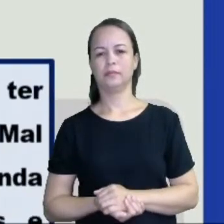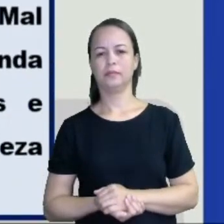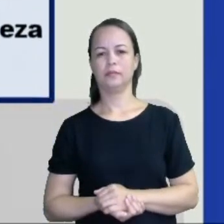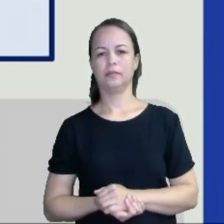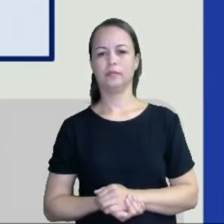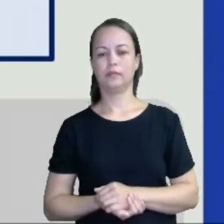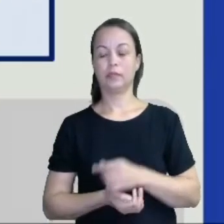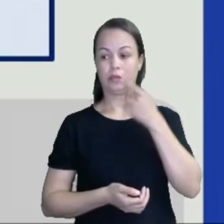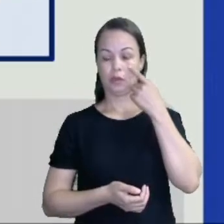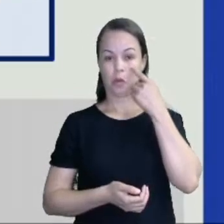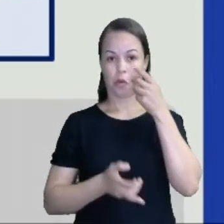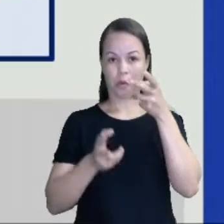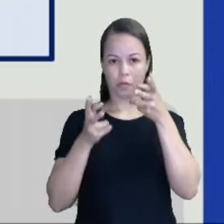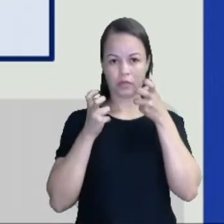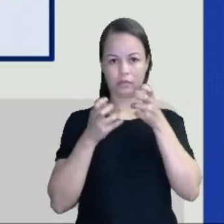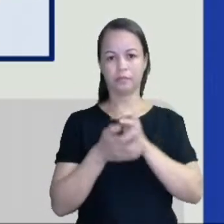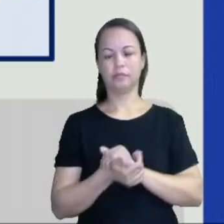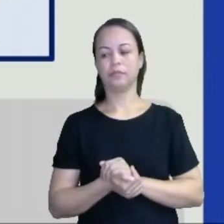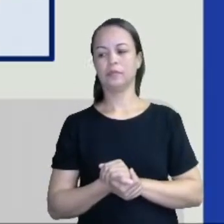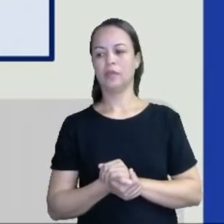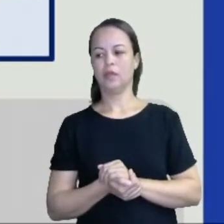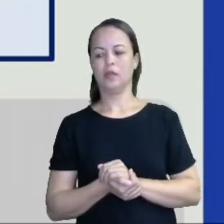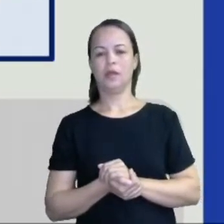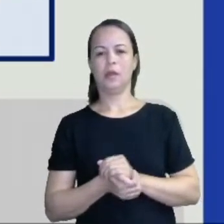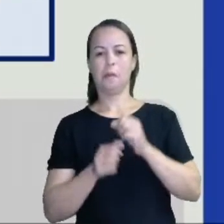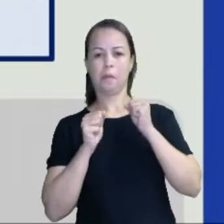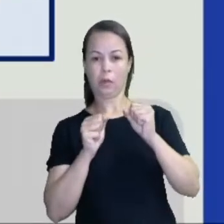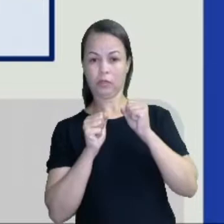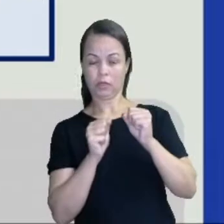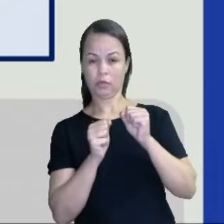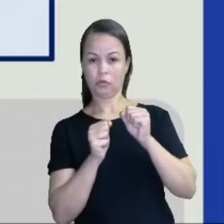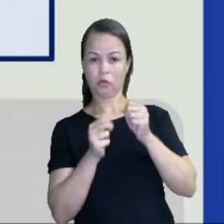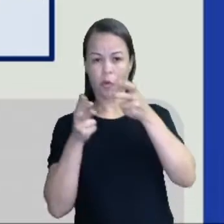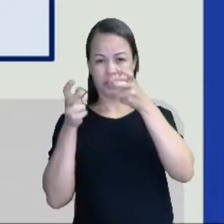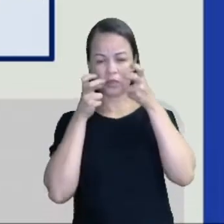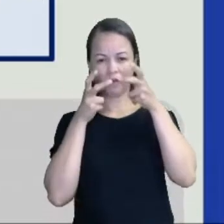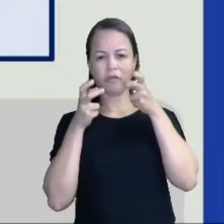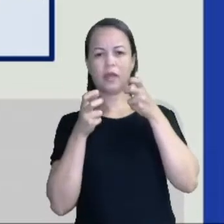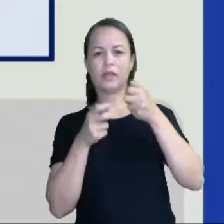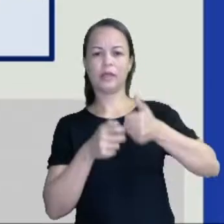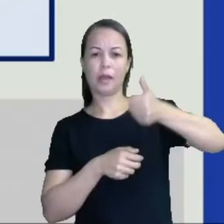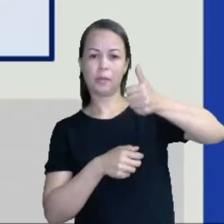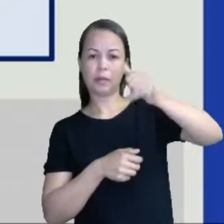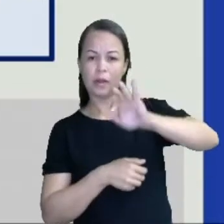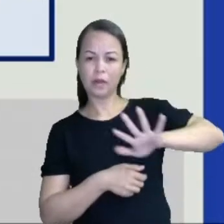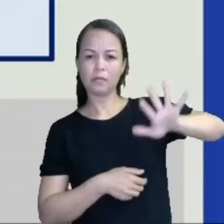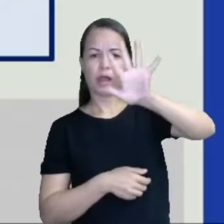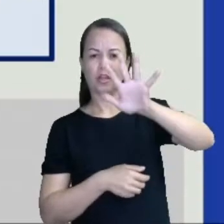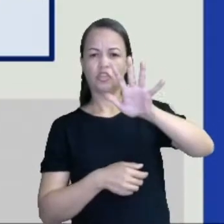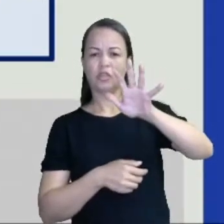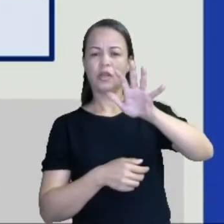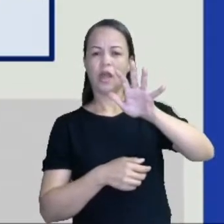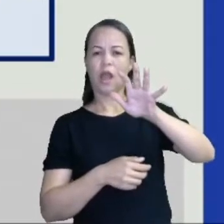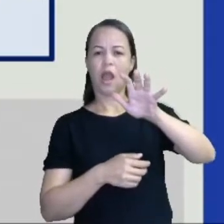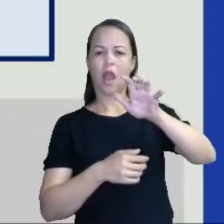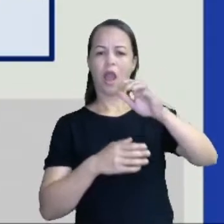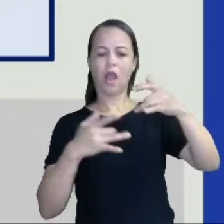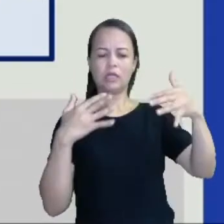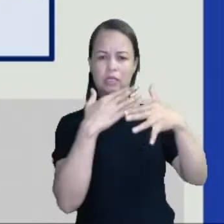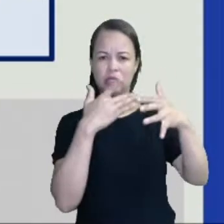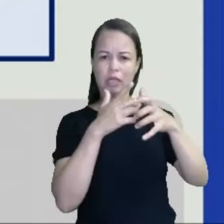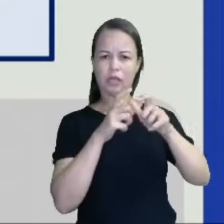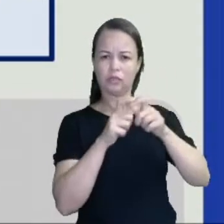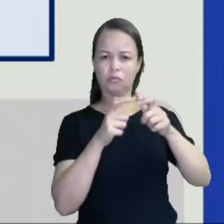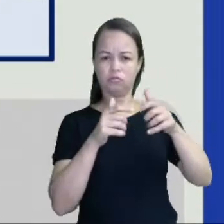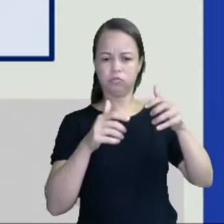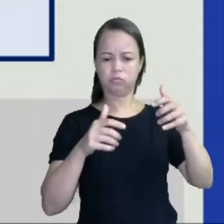Vê só. Podemos notar que na primeira imagem a cidade parece ter surgido de forma